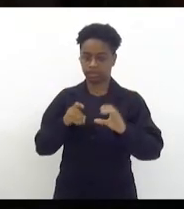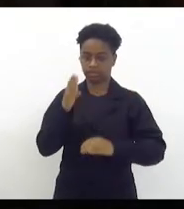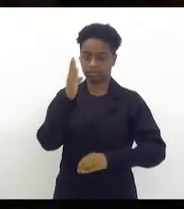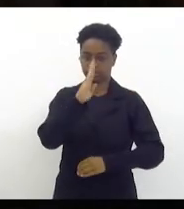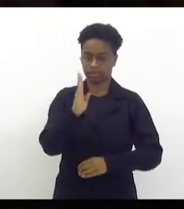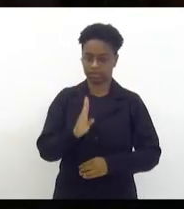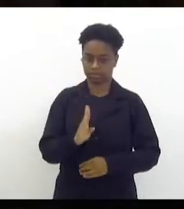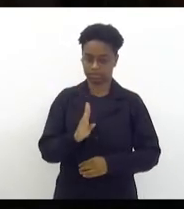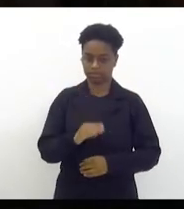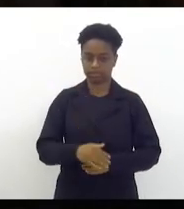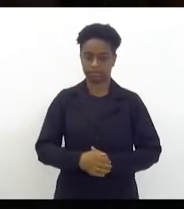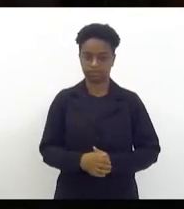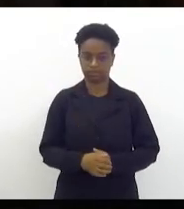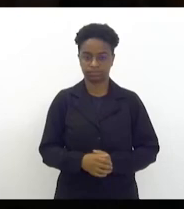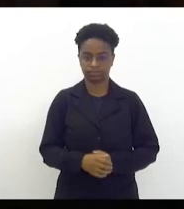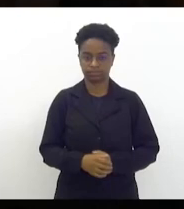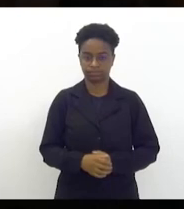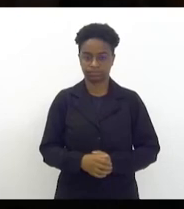do Brasil.